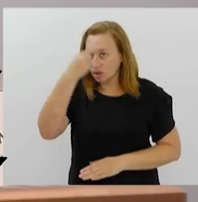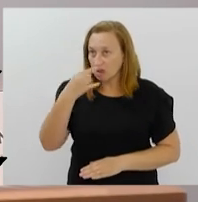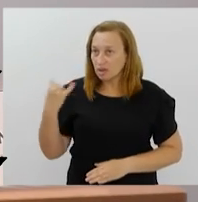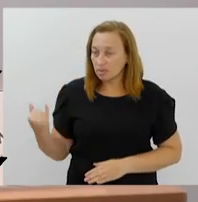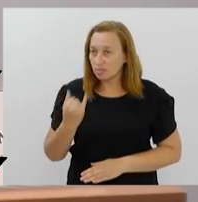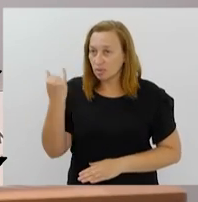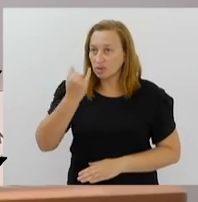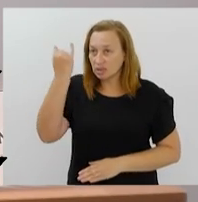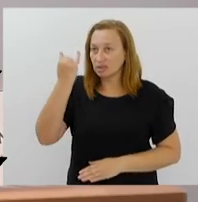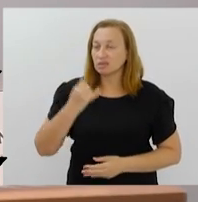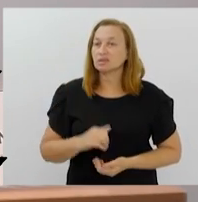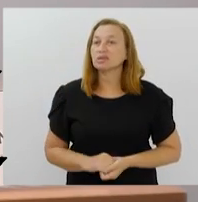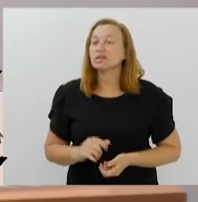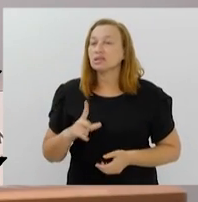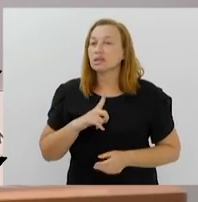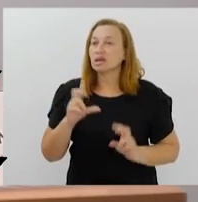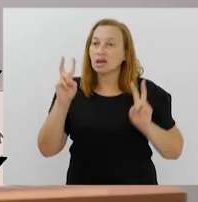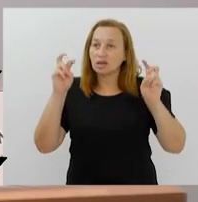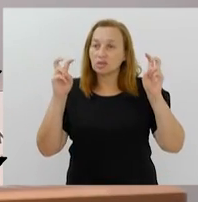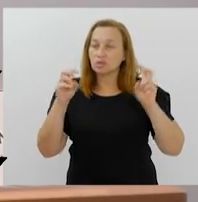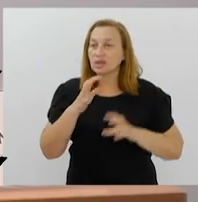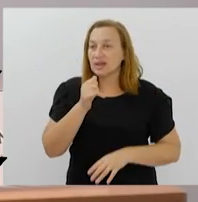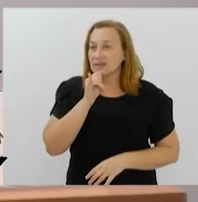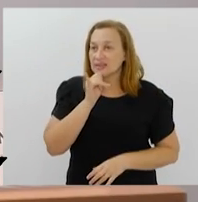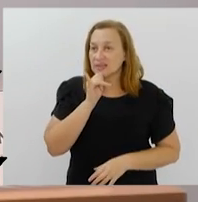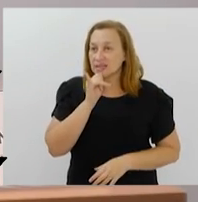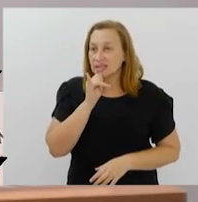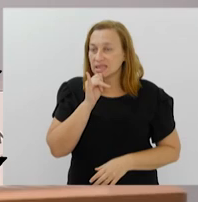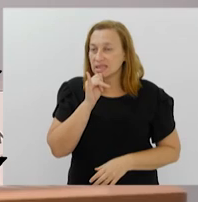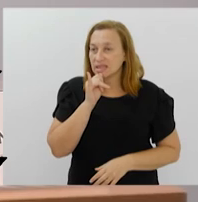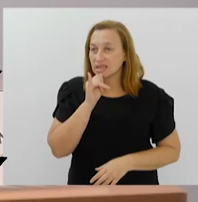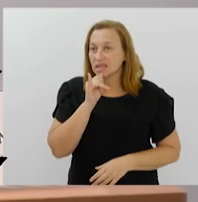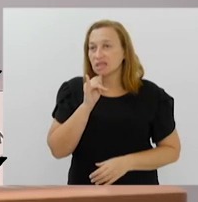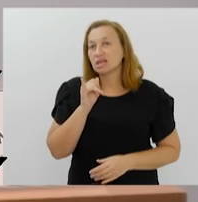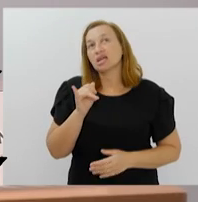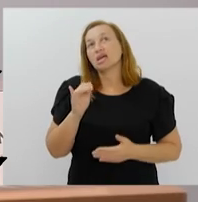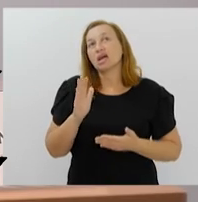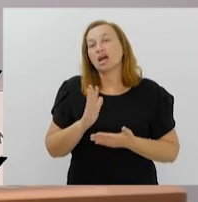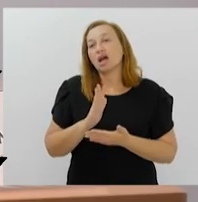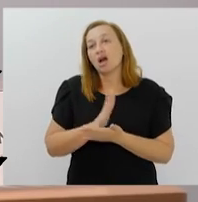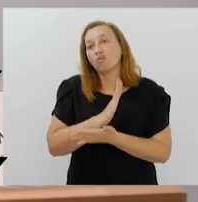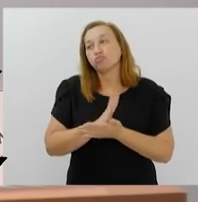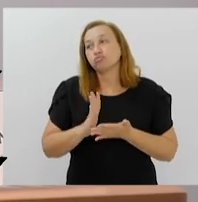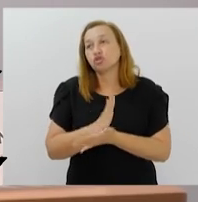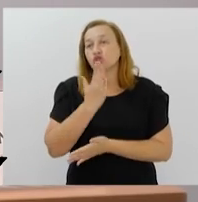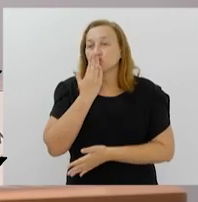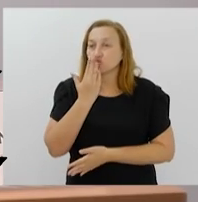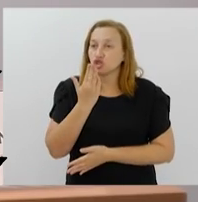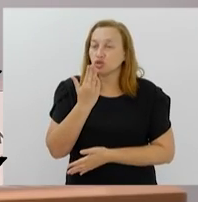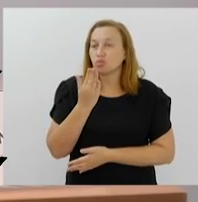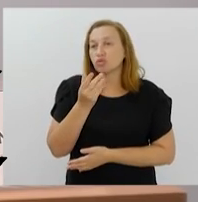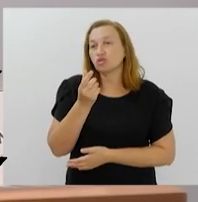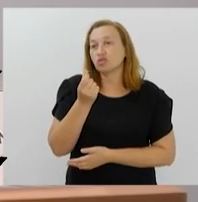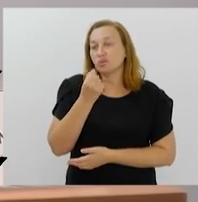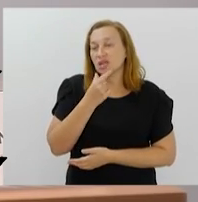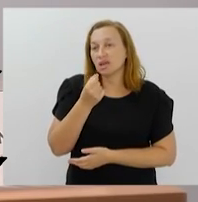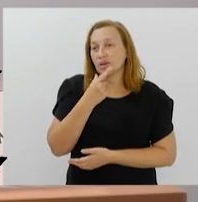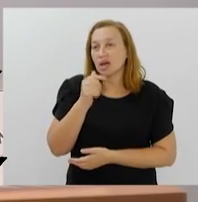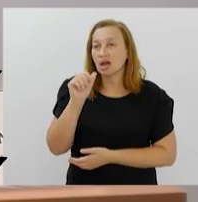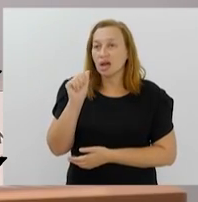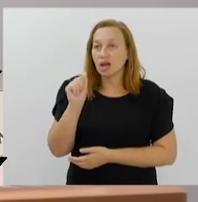que tem situações como por exemplo aquisição de certos tipos de medicamentos oncológicos como por exemplo